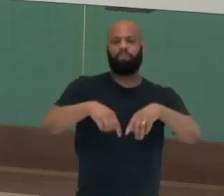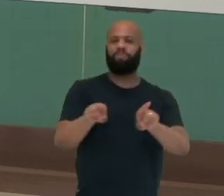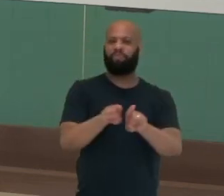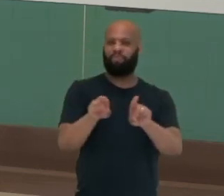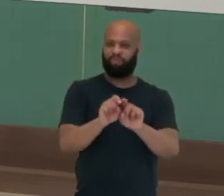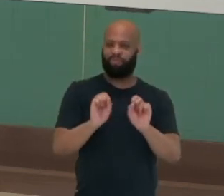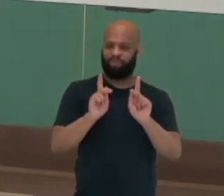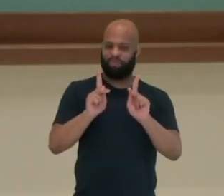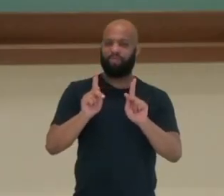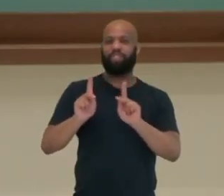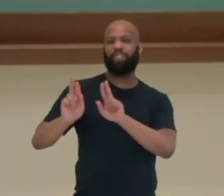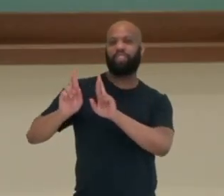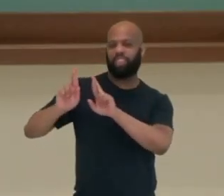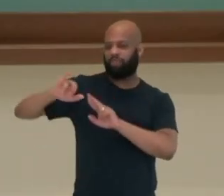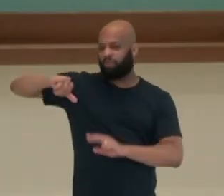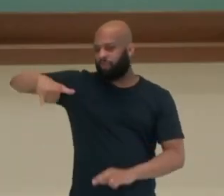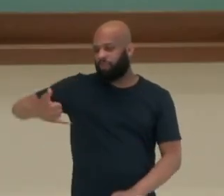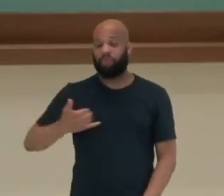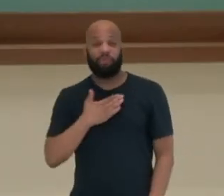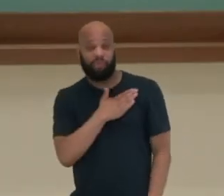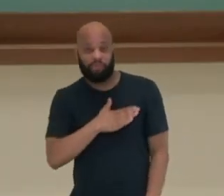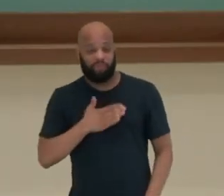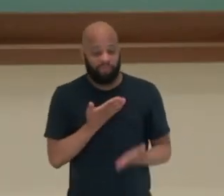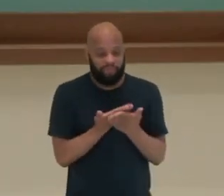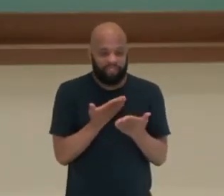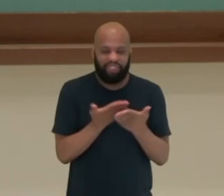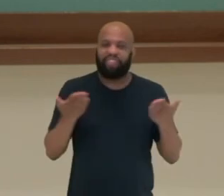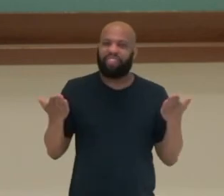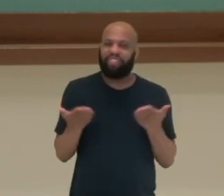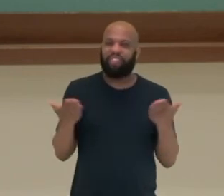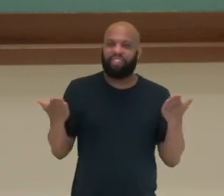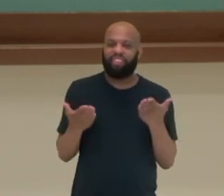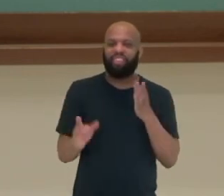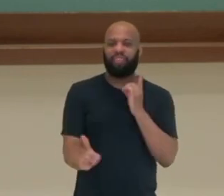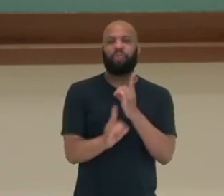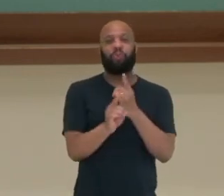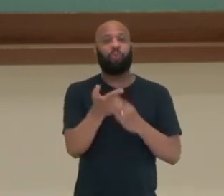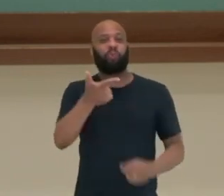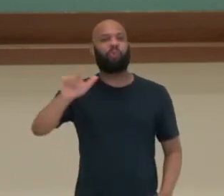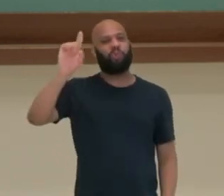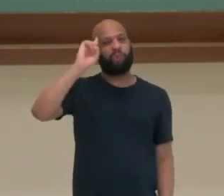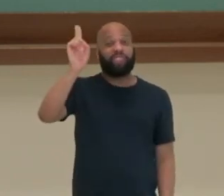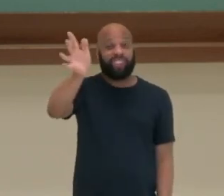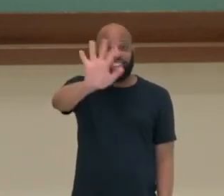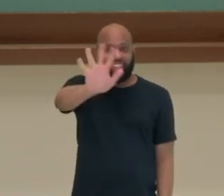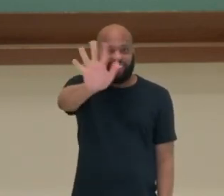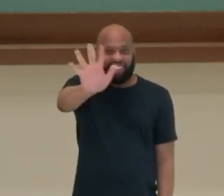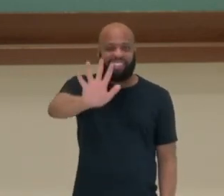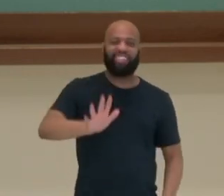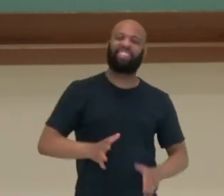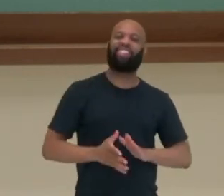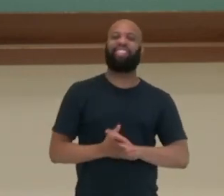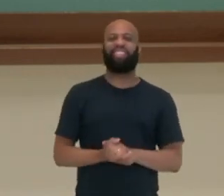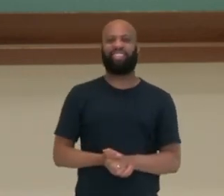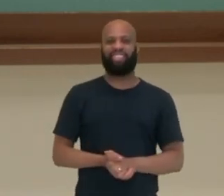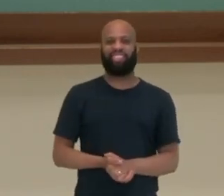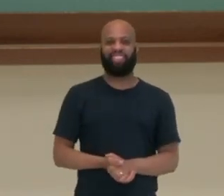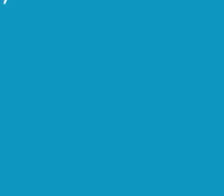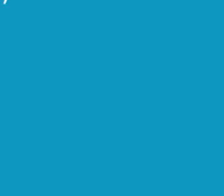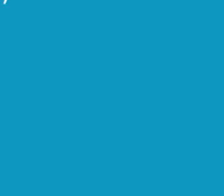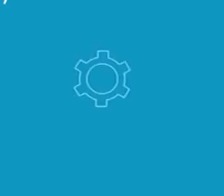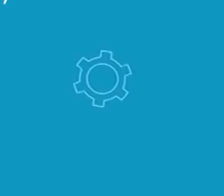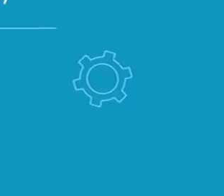certo? Espero que vocês tenham gostado dessa aula, pessoal, e a gente se encontra numa próxima. Tchau, tchau!